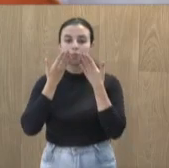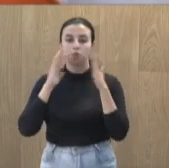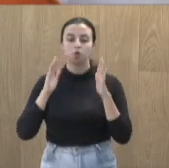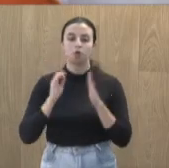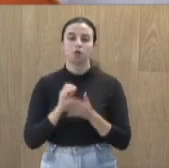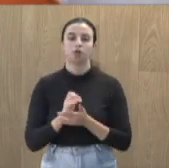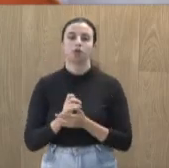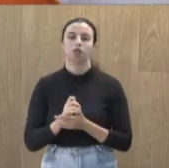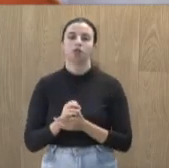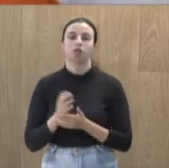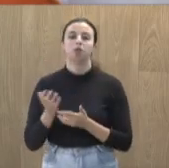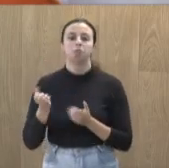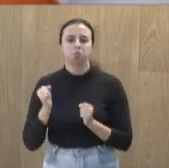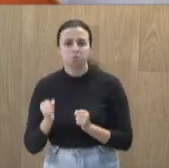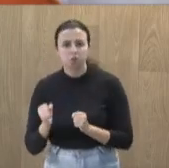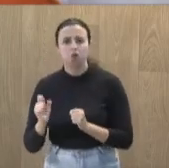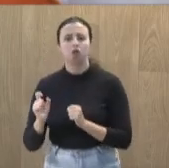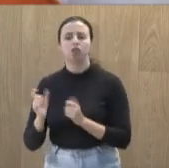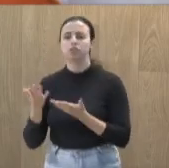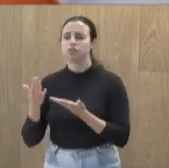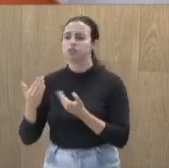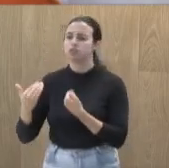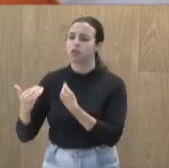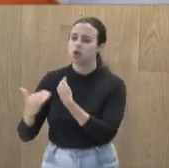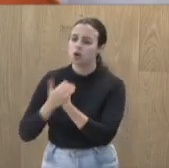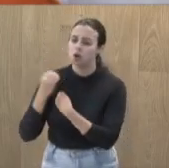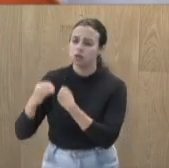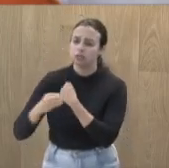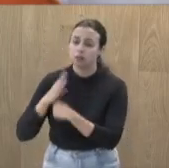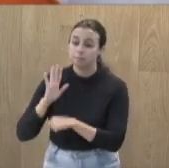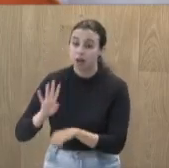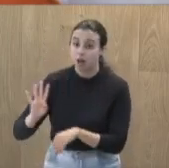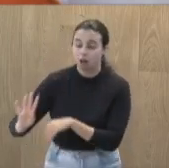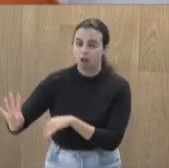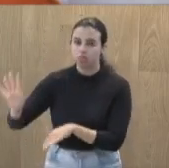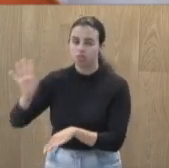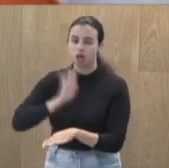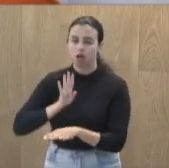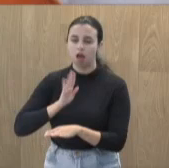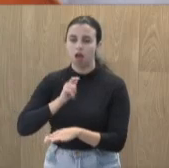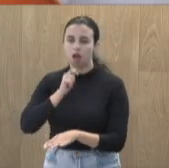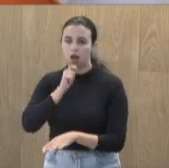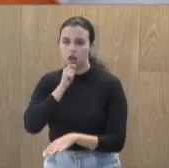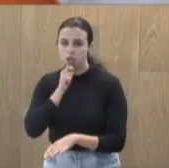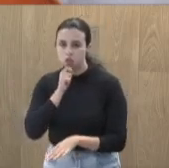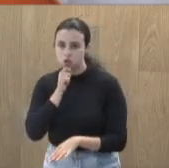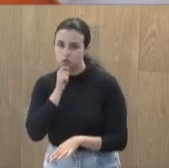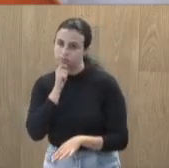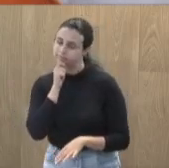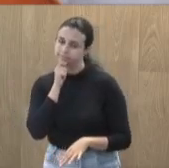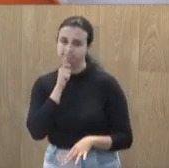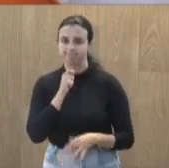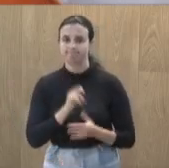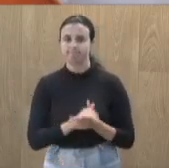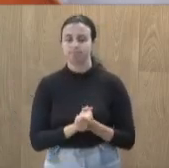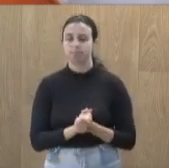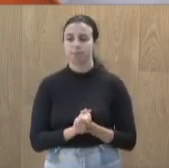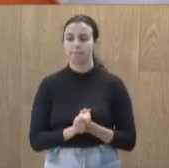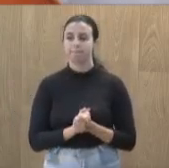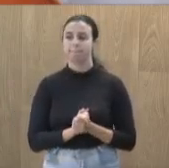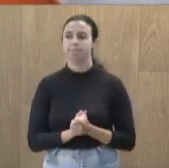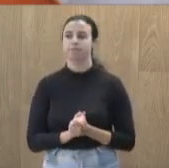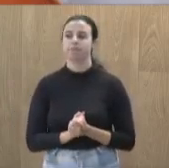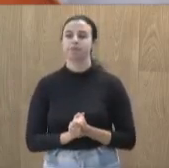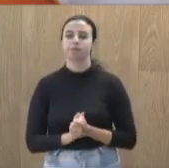Mas eu não quero ser atacado moralmente. Por algo que eu não fiz. Por algo que eu não fiz. Mas aqui, senhor